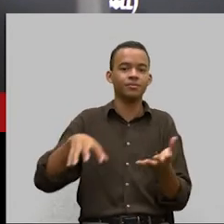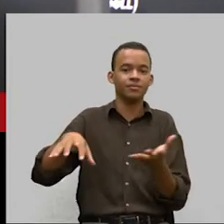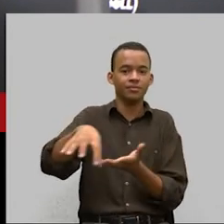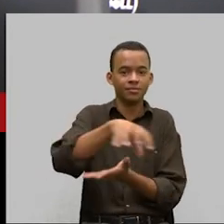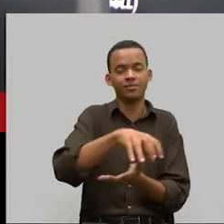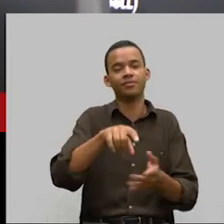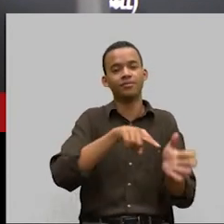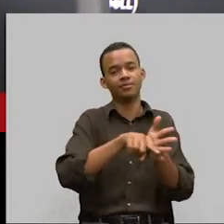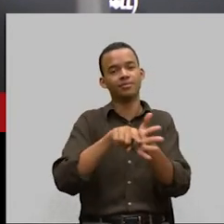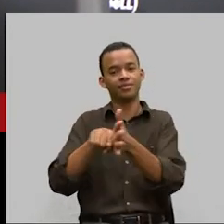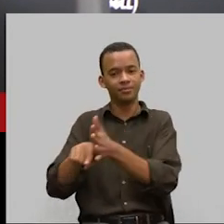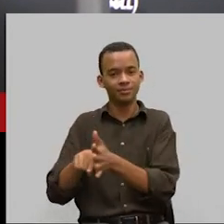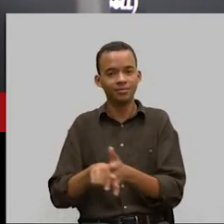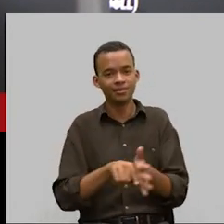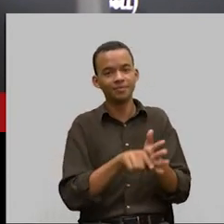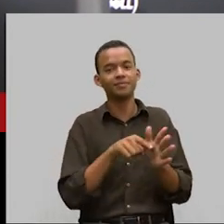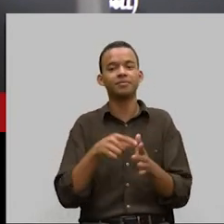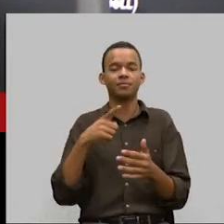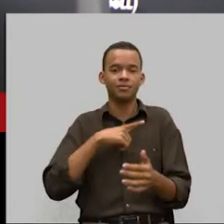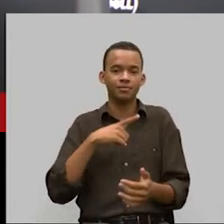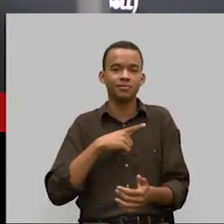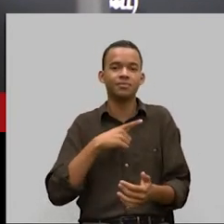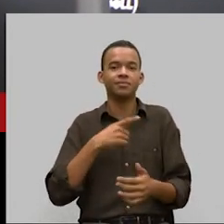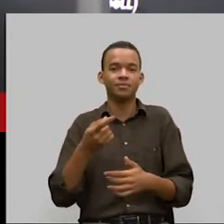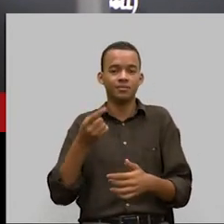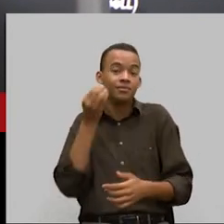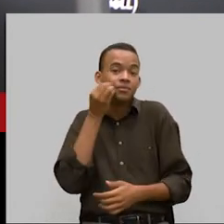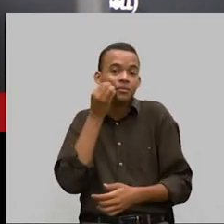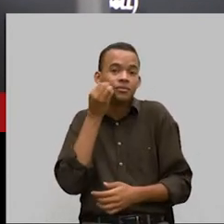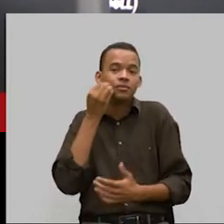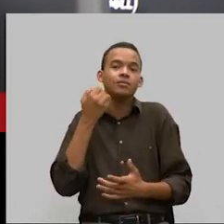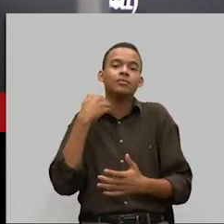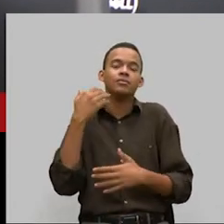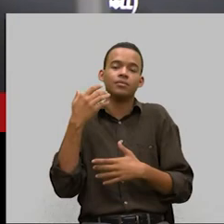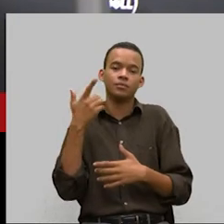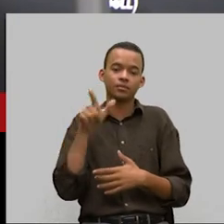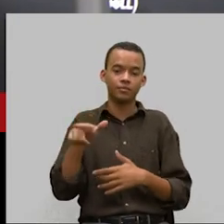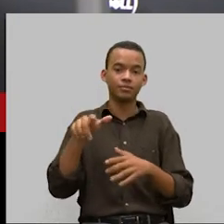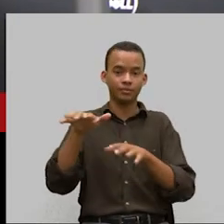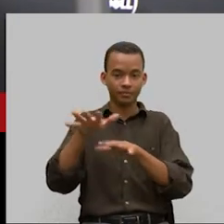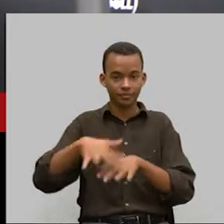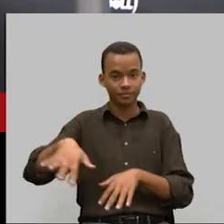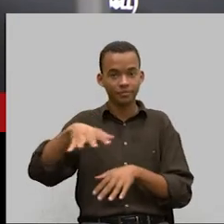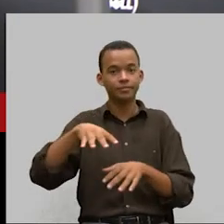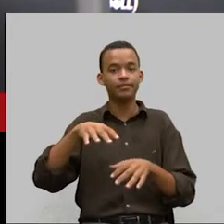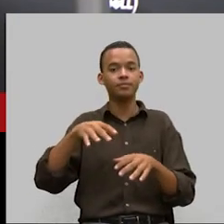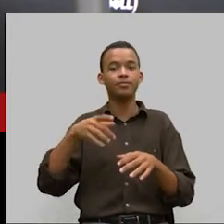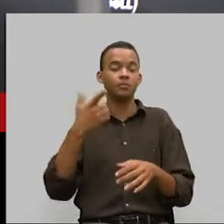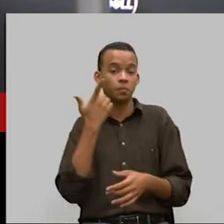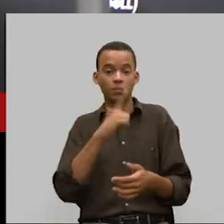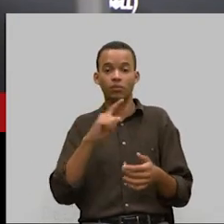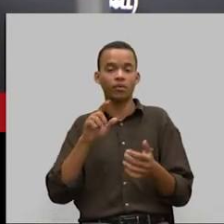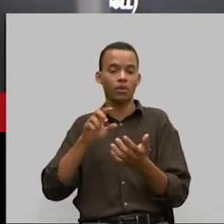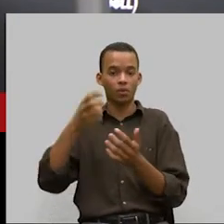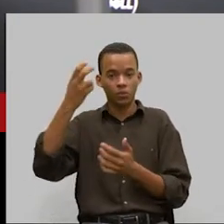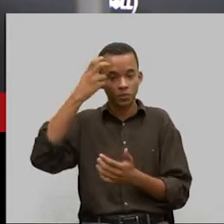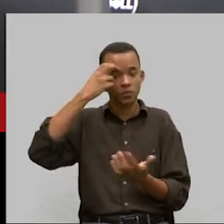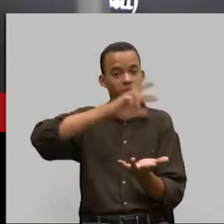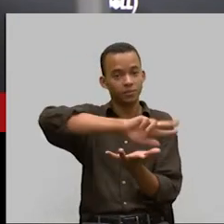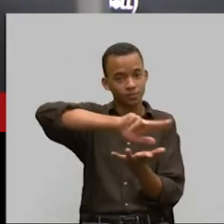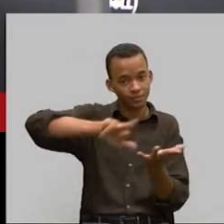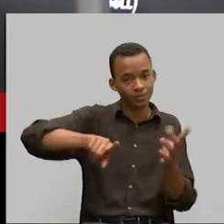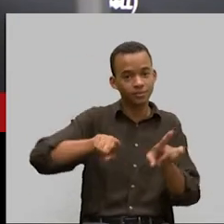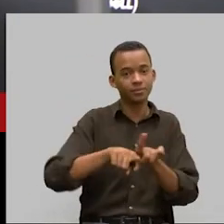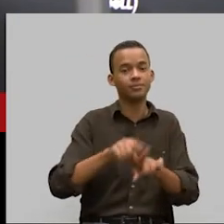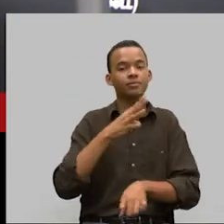pesquisa né quando eu chego na universidade para mim tentar Trazer isso eu vou pro campo da interculturalidade que aí eu consegui abranger várias culturas vários saberes